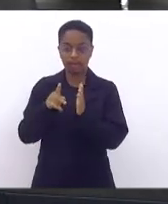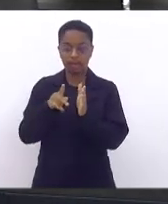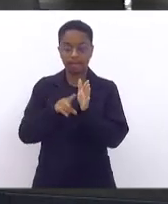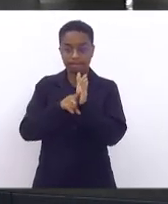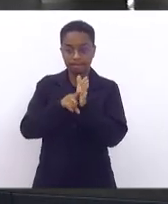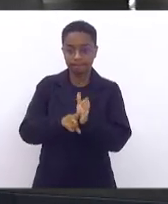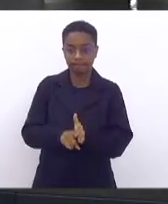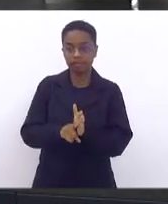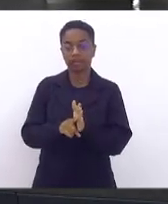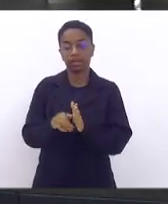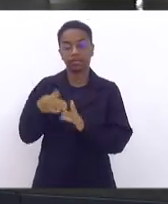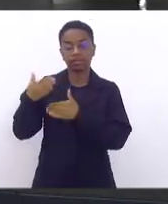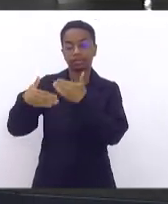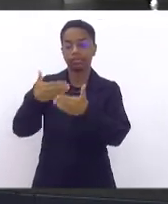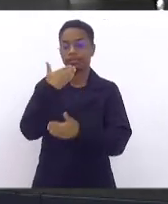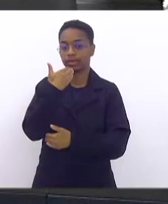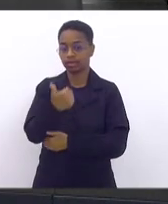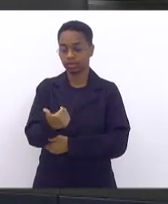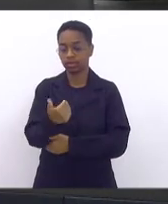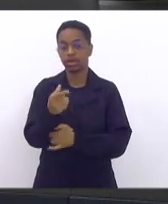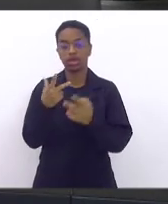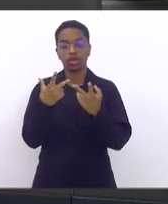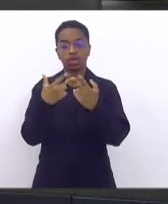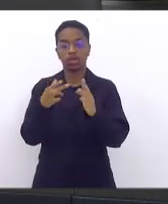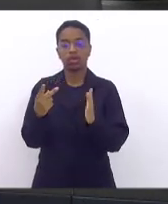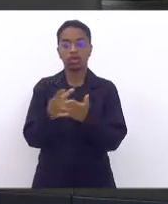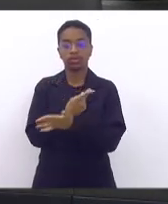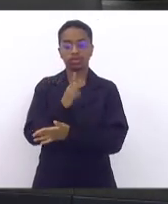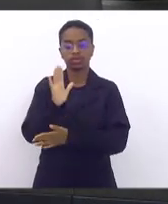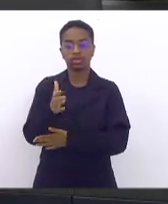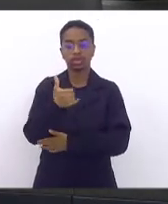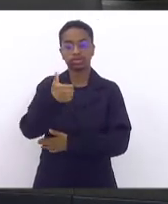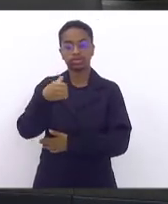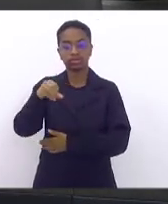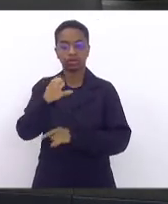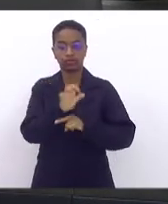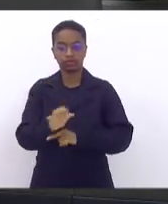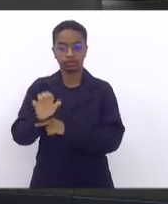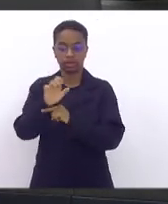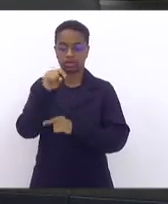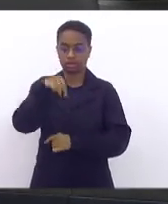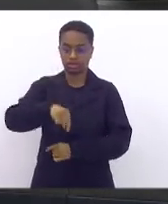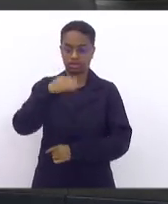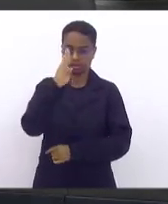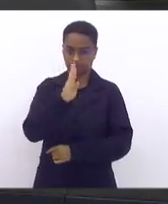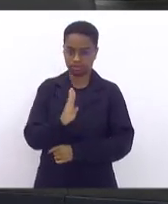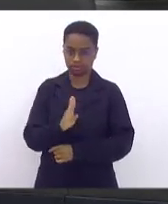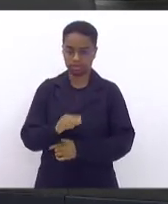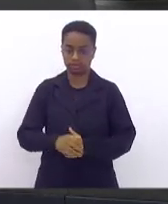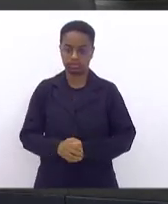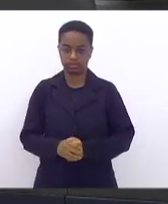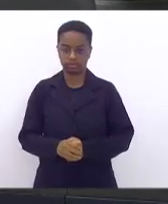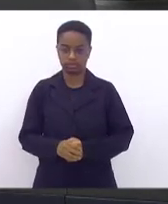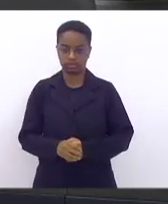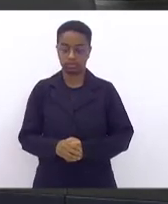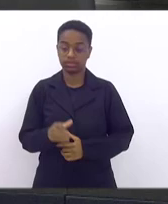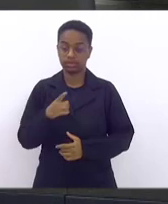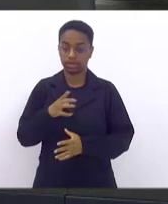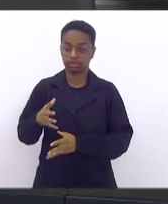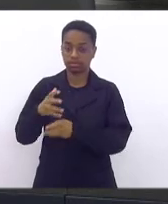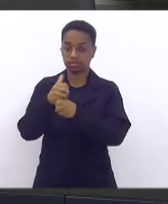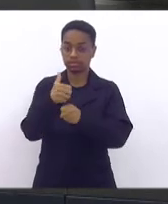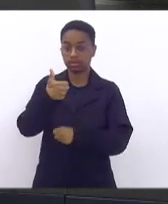maior efetividade, como já ocorre em 19 estados brasileiros. Nós temos 19